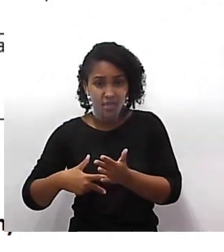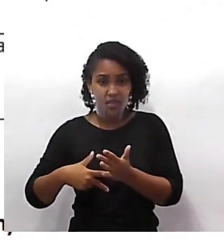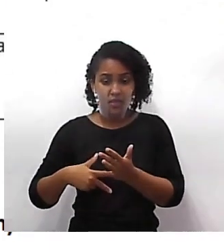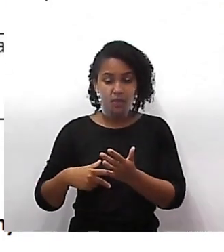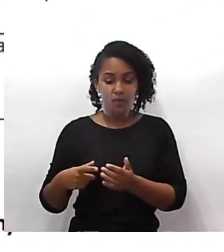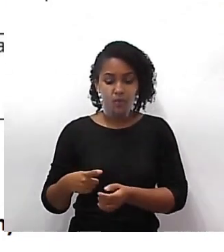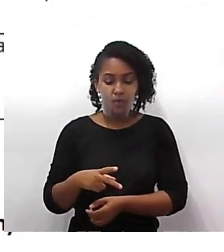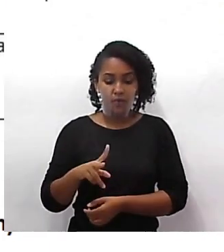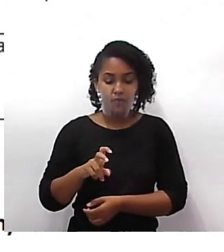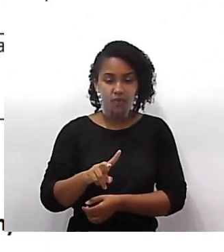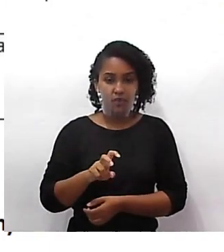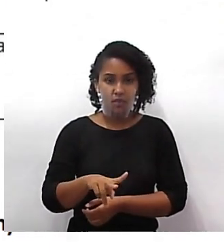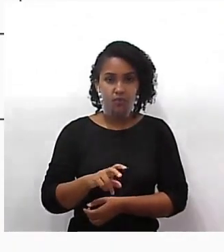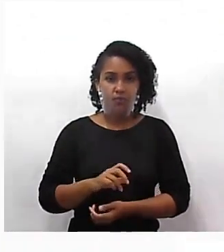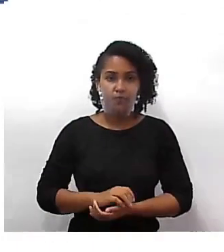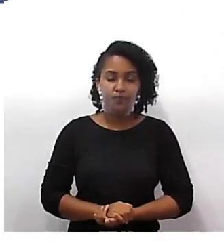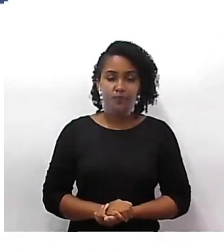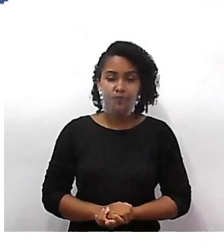peçonhentos.